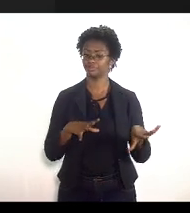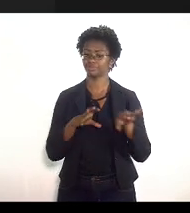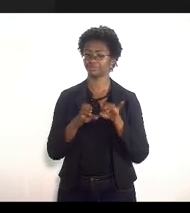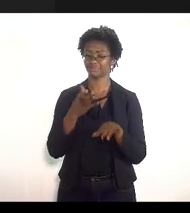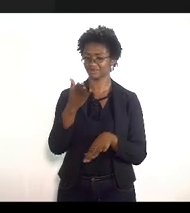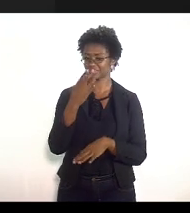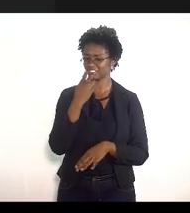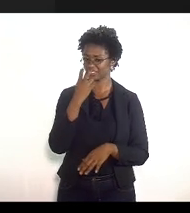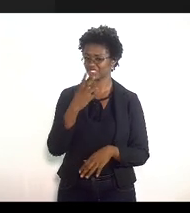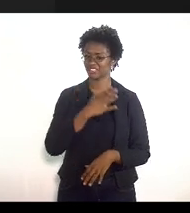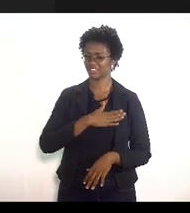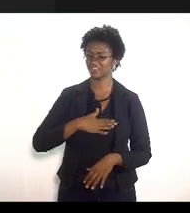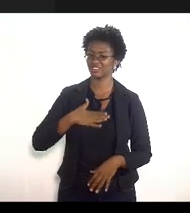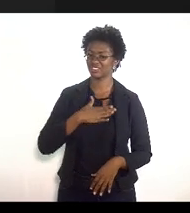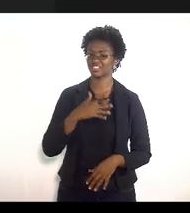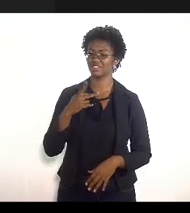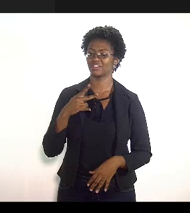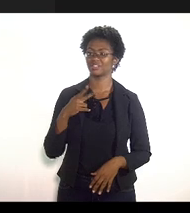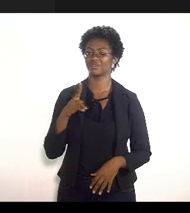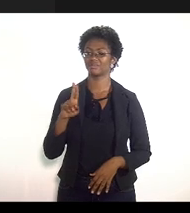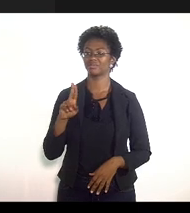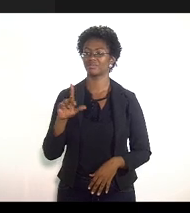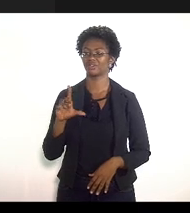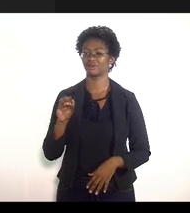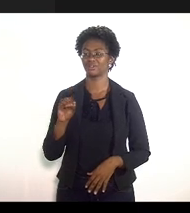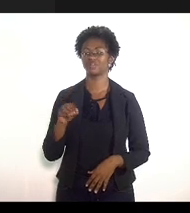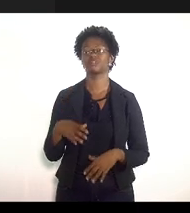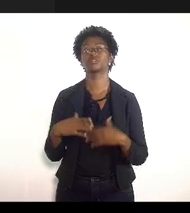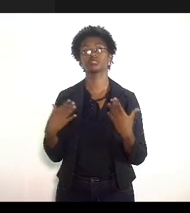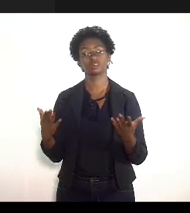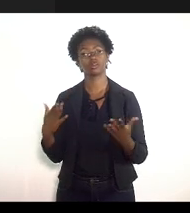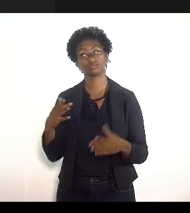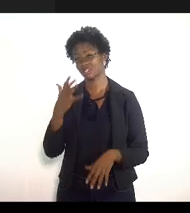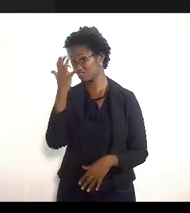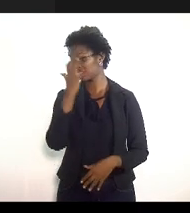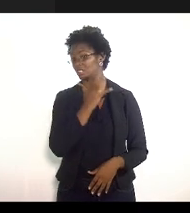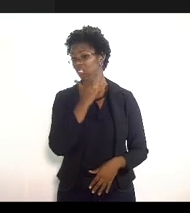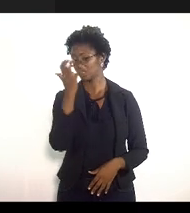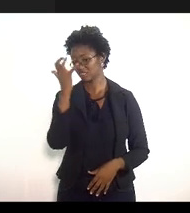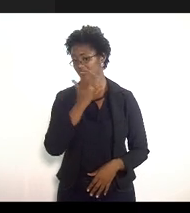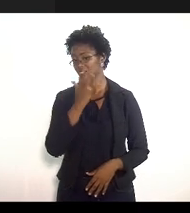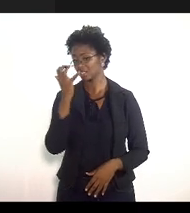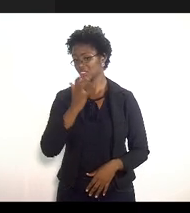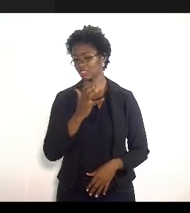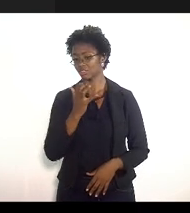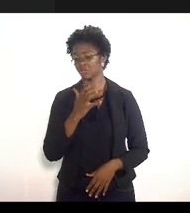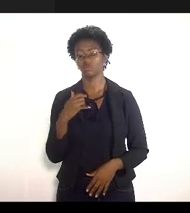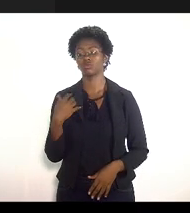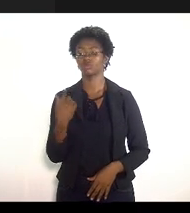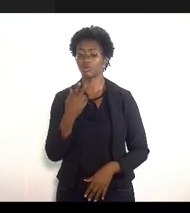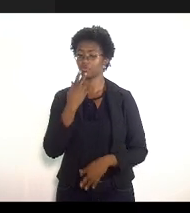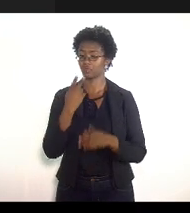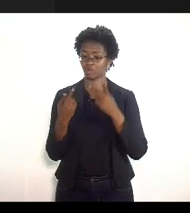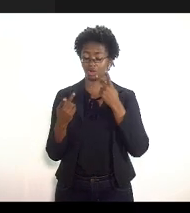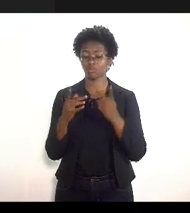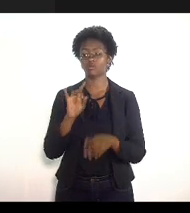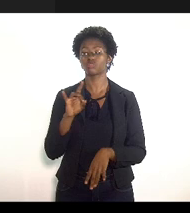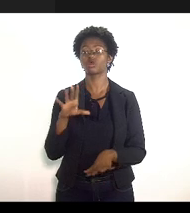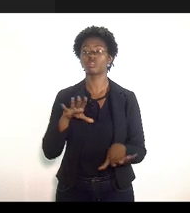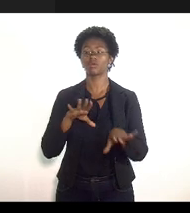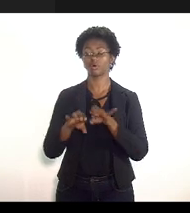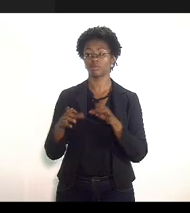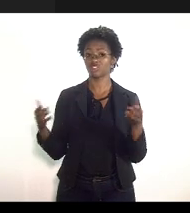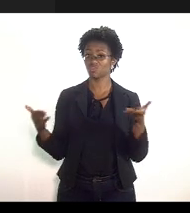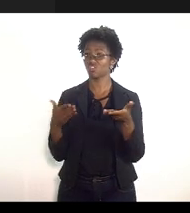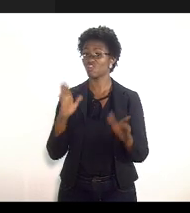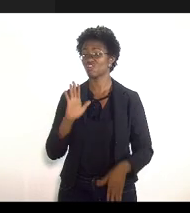na tela, muito prazer em te rever, tá? É muito sério dos profissionais. Nós não estamos falando nem na formação de quem está hoje na